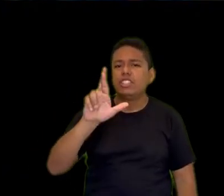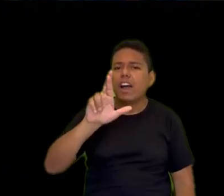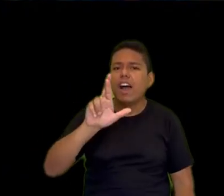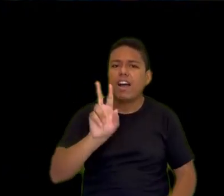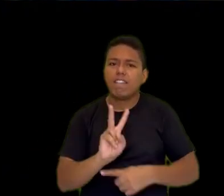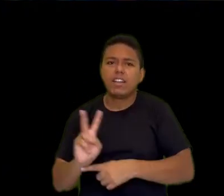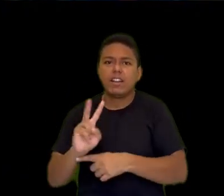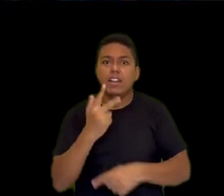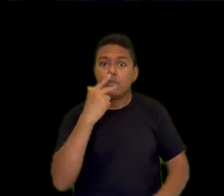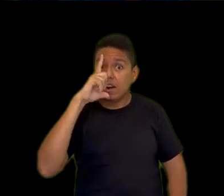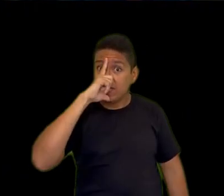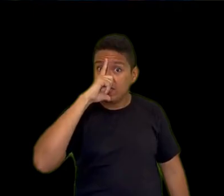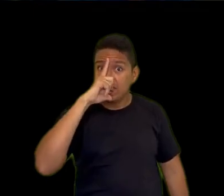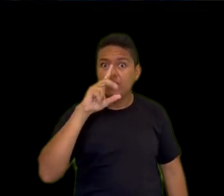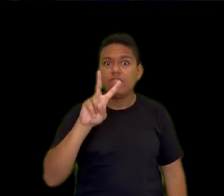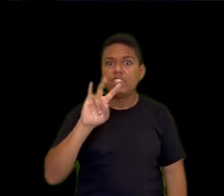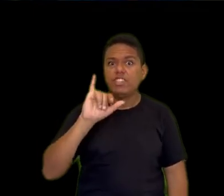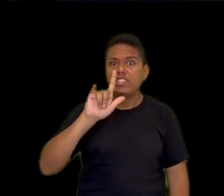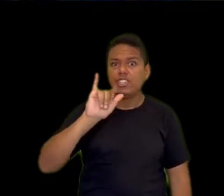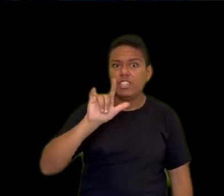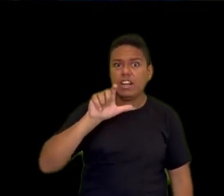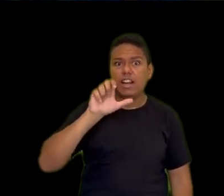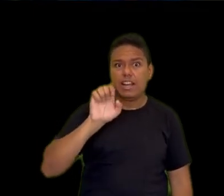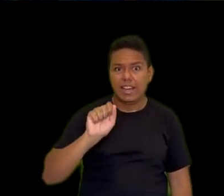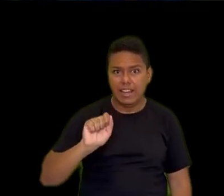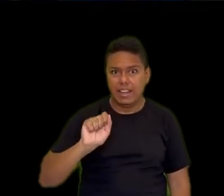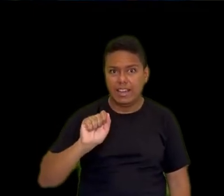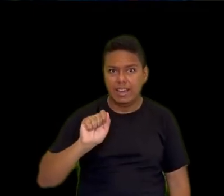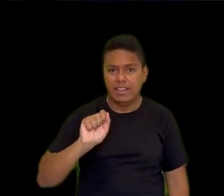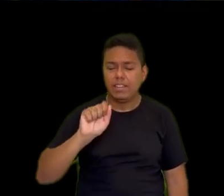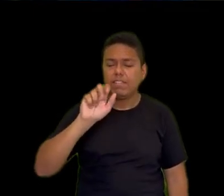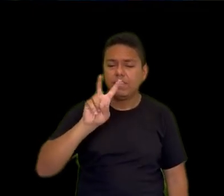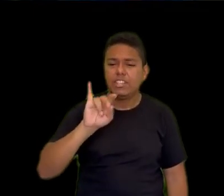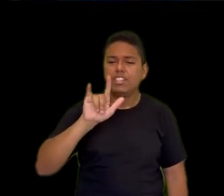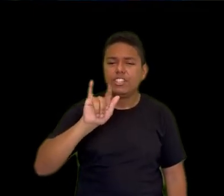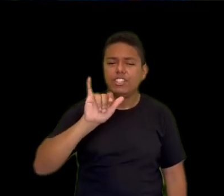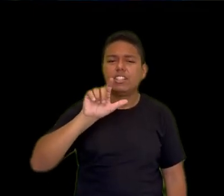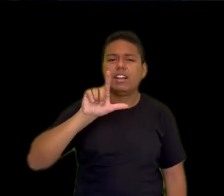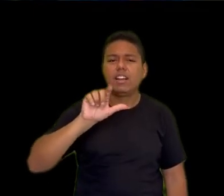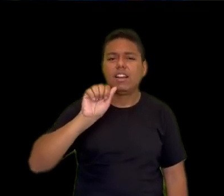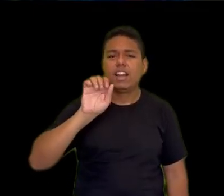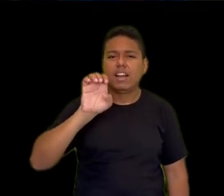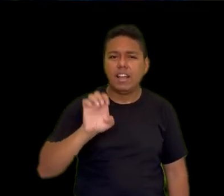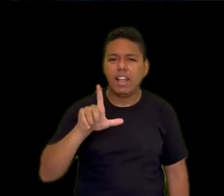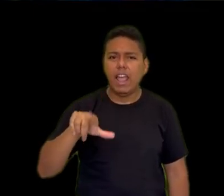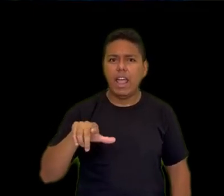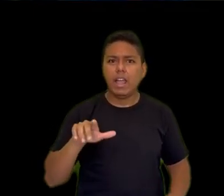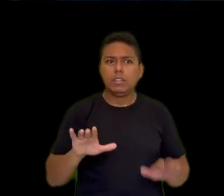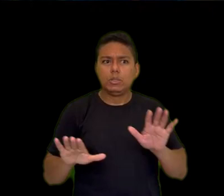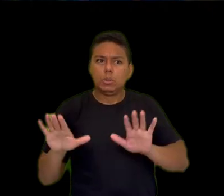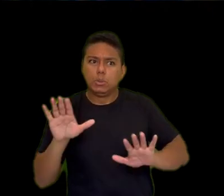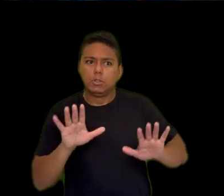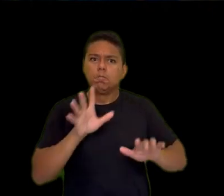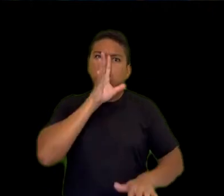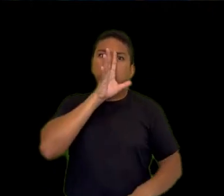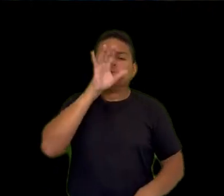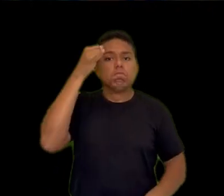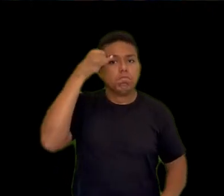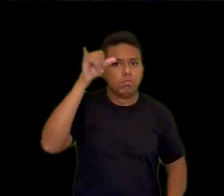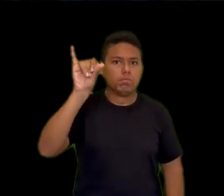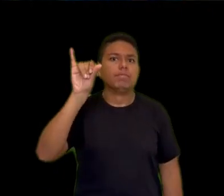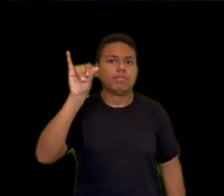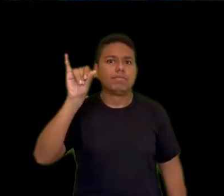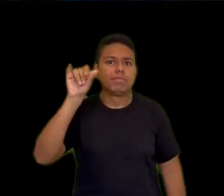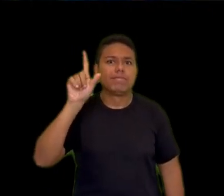ter cautela, precaução, zelo, né? Que é o que a gente faz, é um olhar cuidadoso para todas